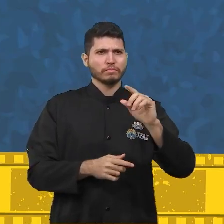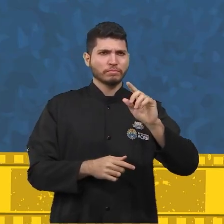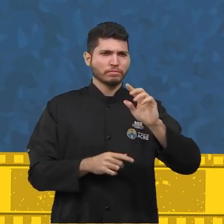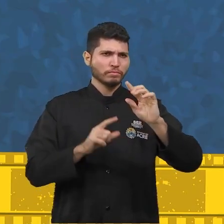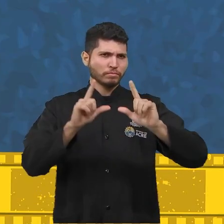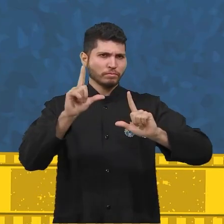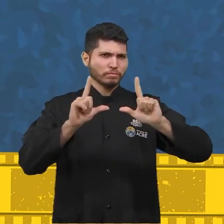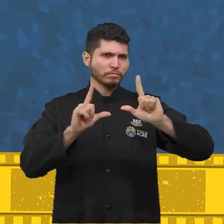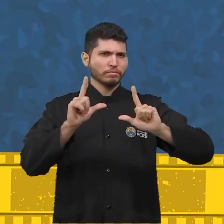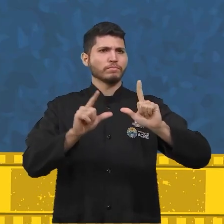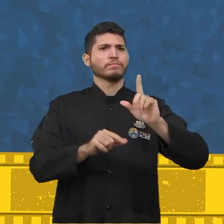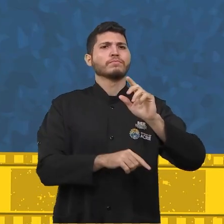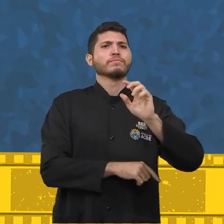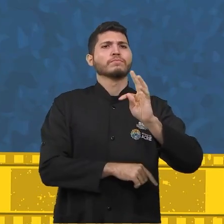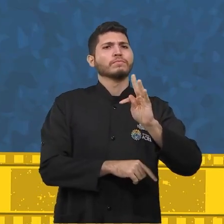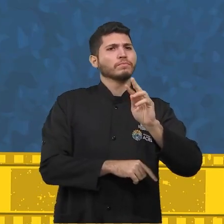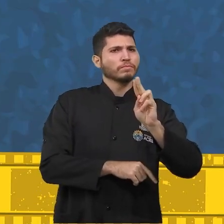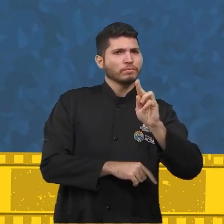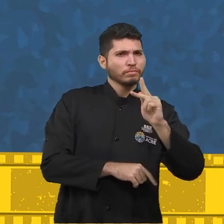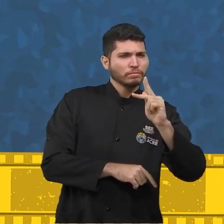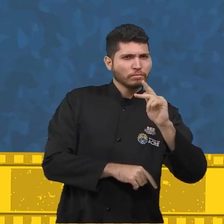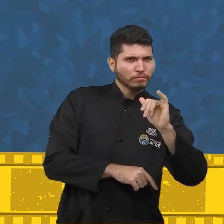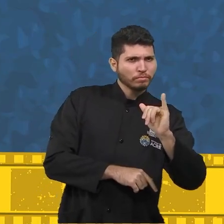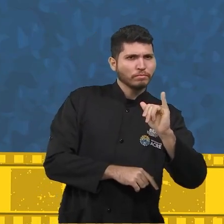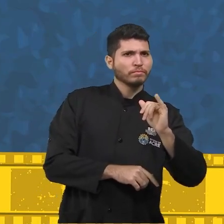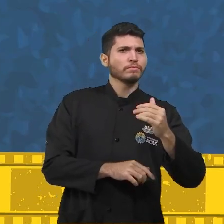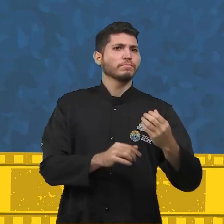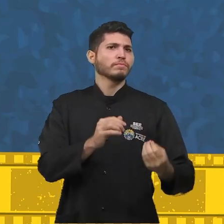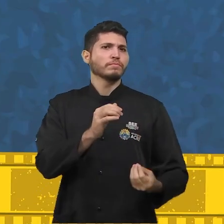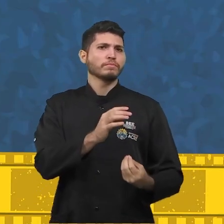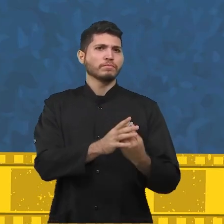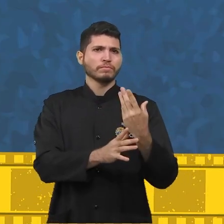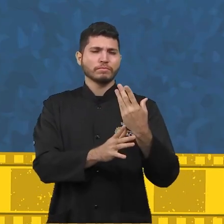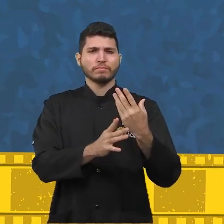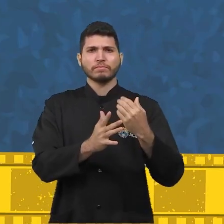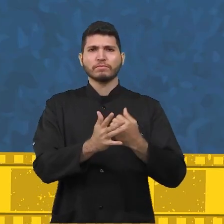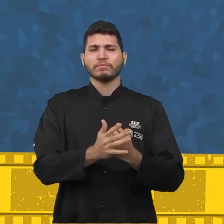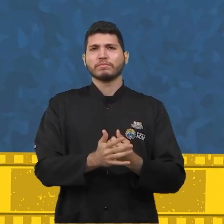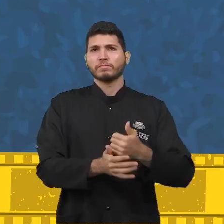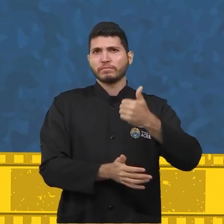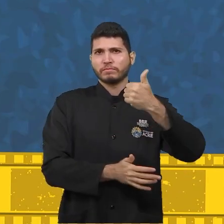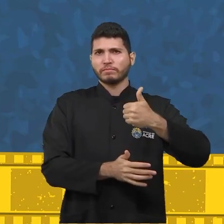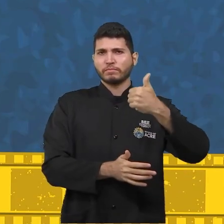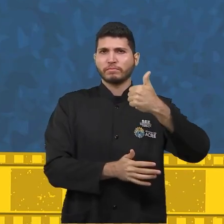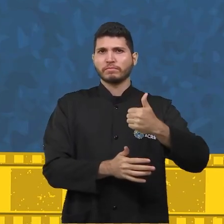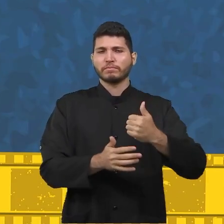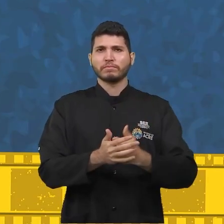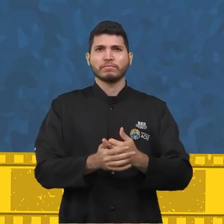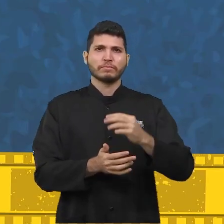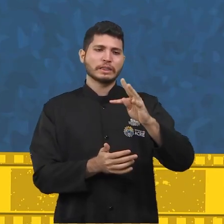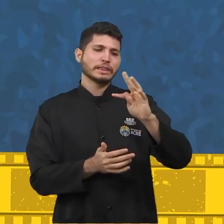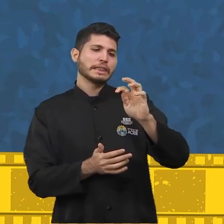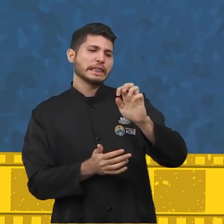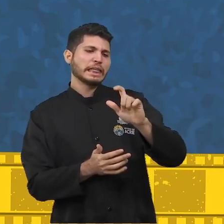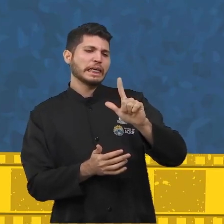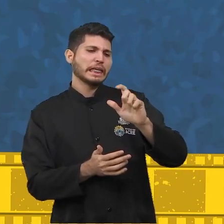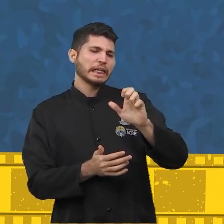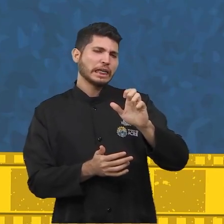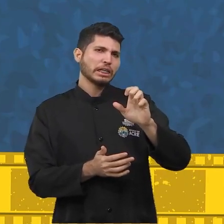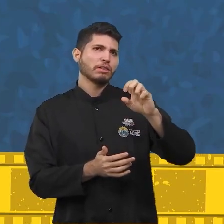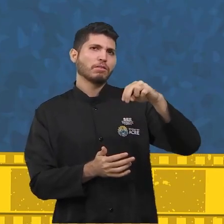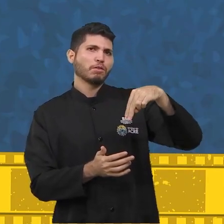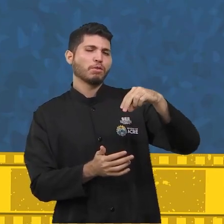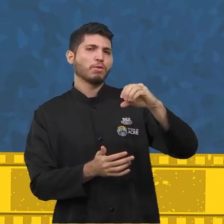Pertence em 1951, considerada a primeira telenovela do país. Este marco